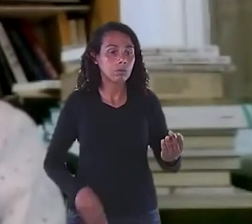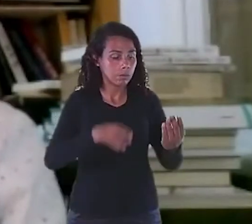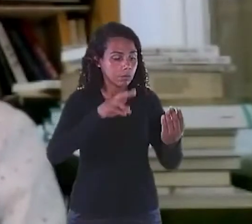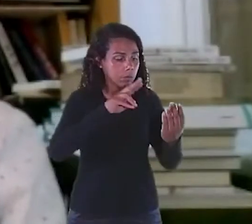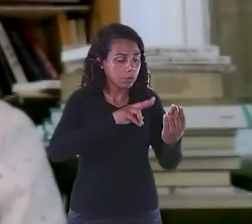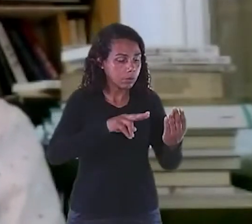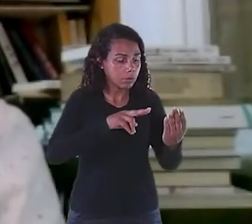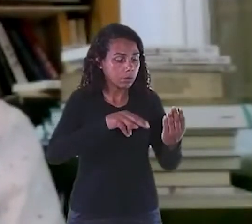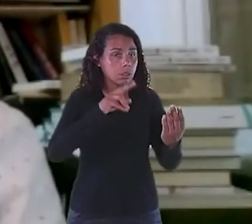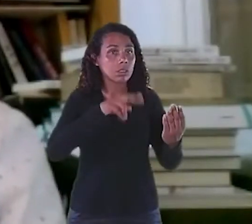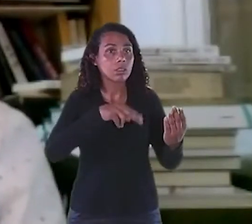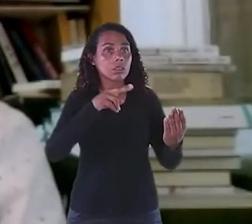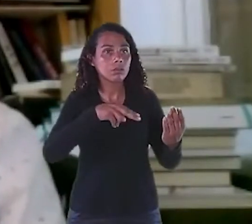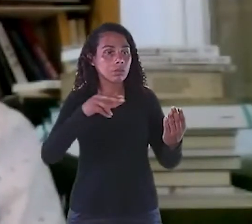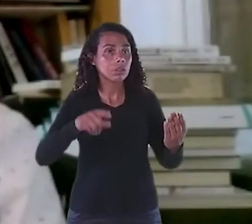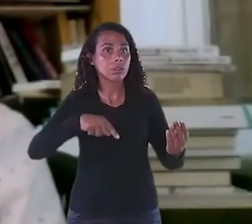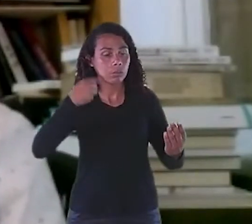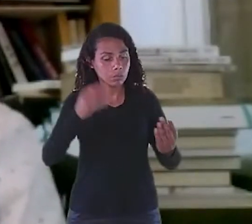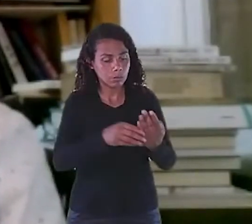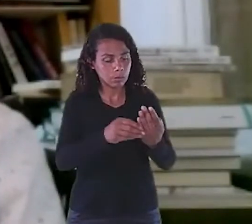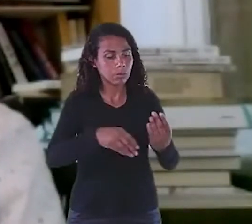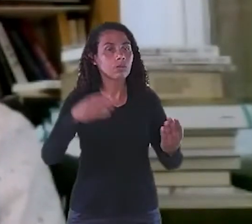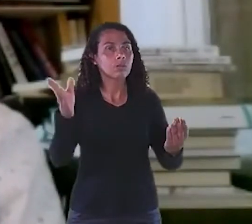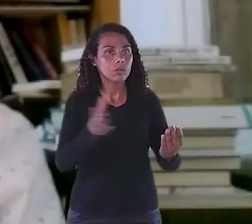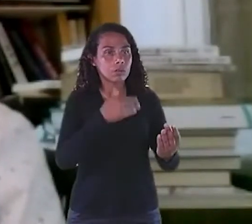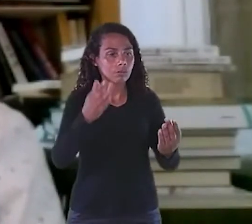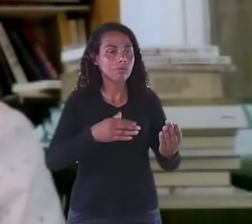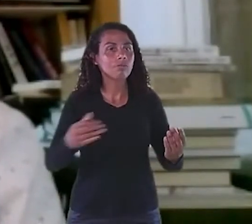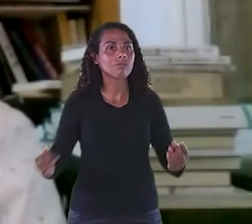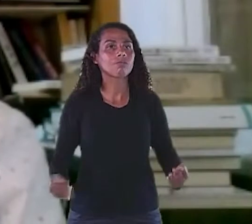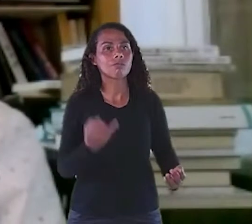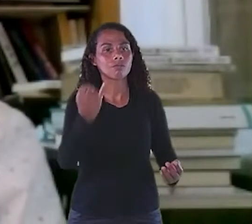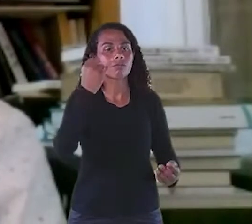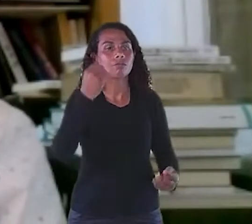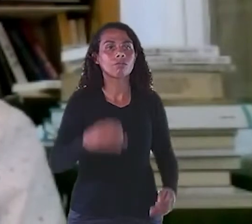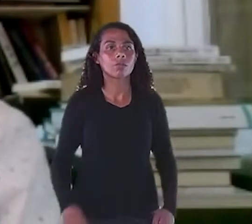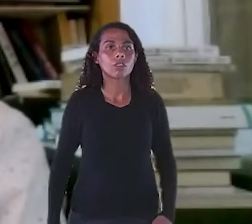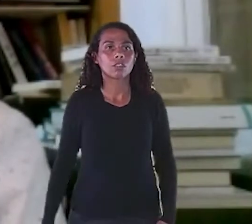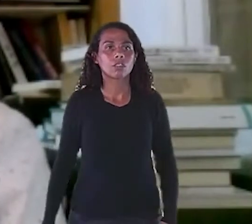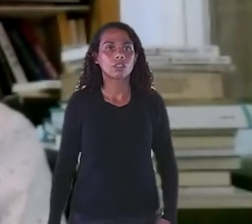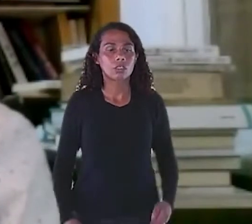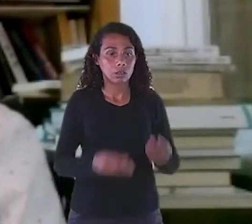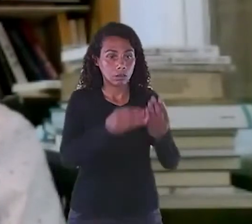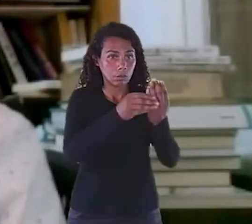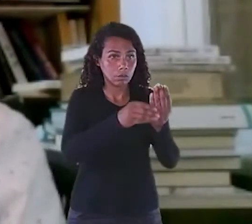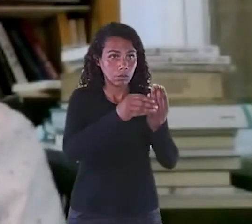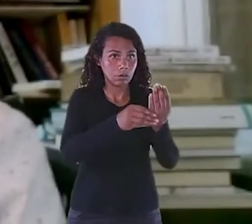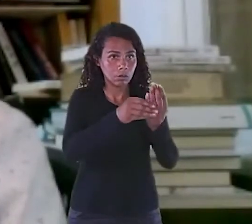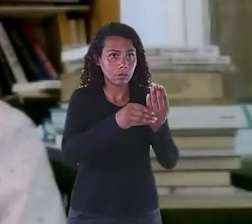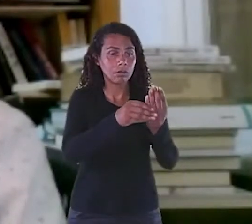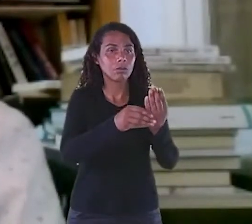E depois o seguinte, era um romance de formação, minha turminha lá de escribas,